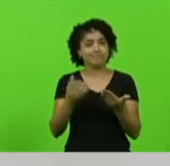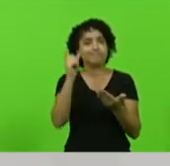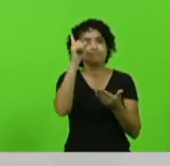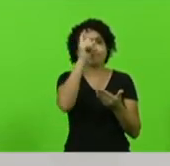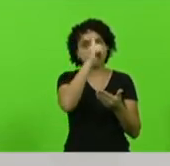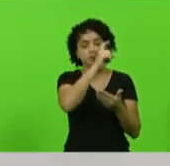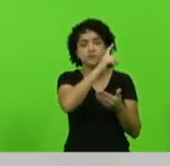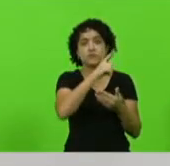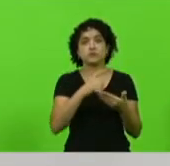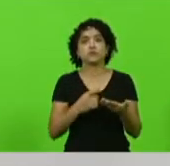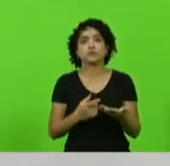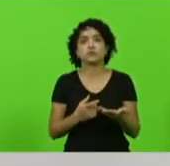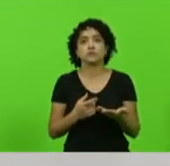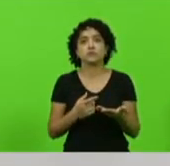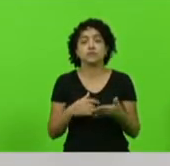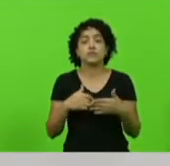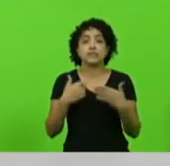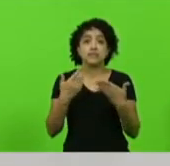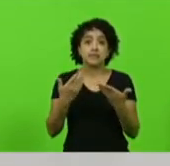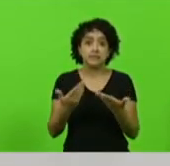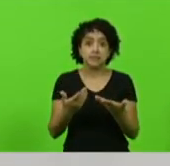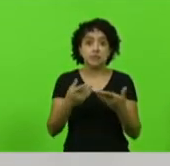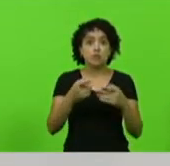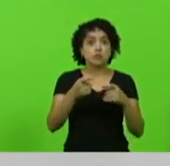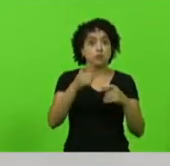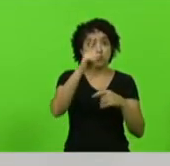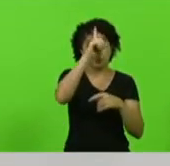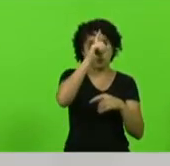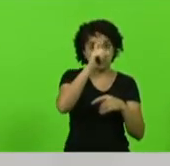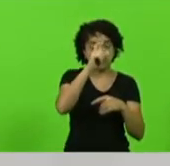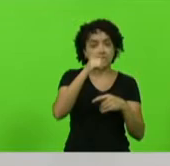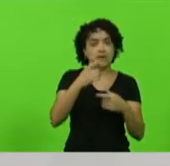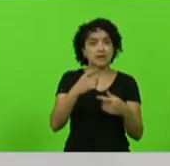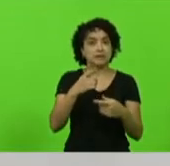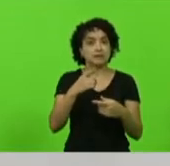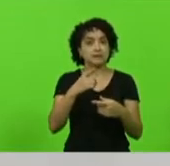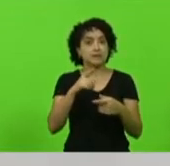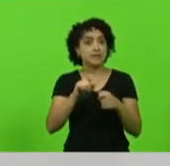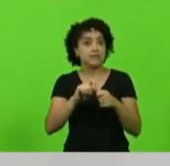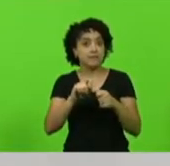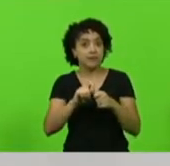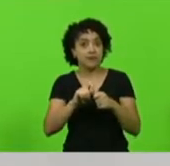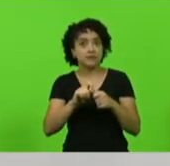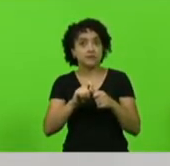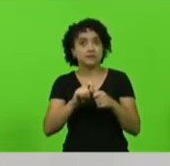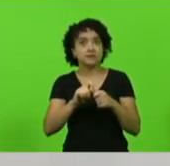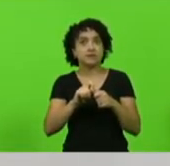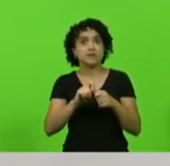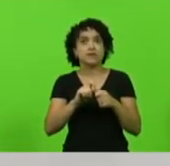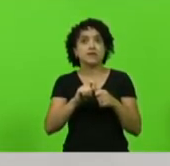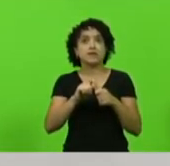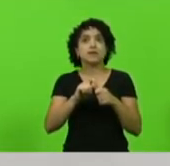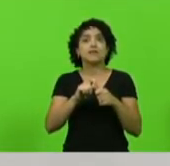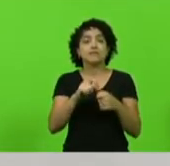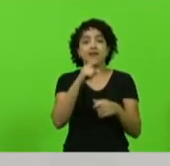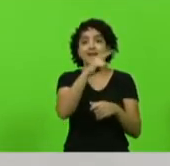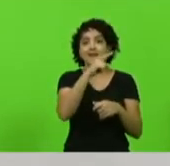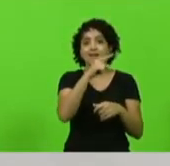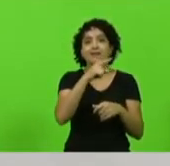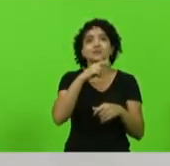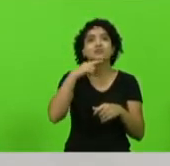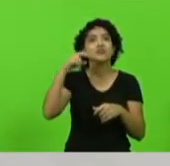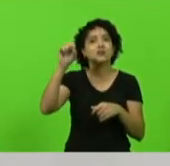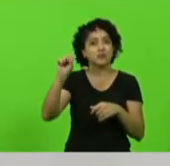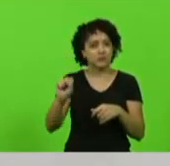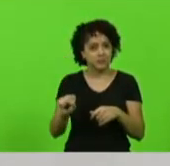aí. Pois bem, um dos hospitais que faz transplante de fígado é o Hospital São José de Jaraguá do Sul.